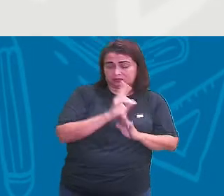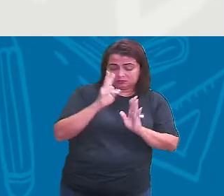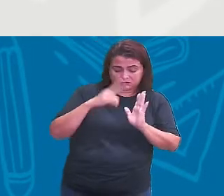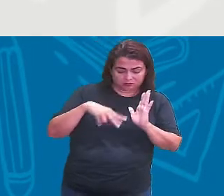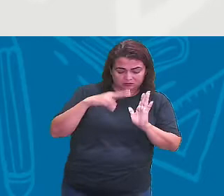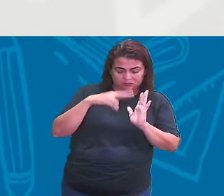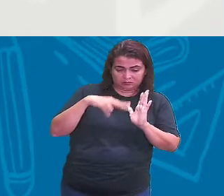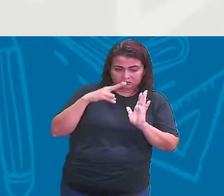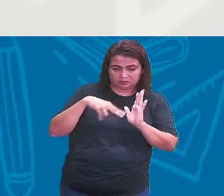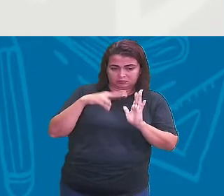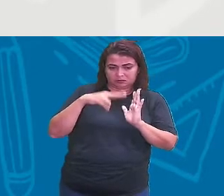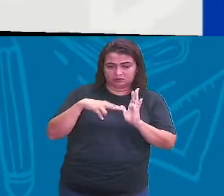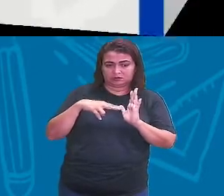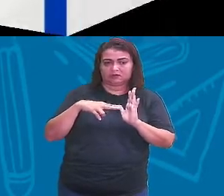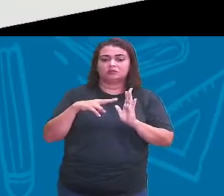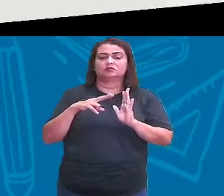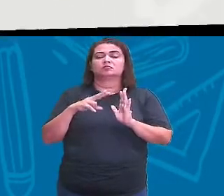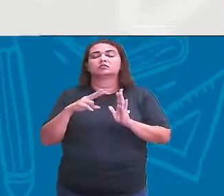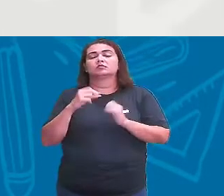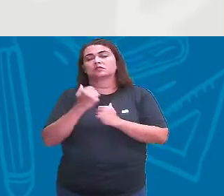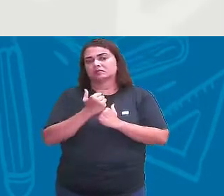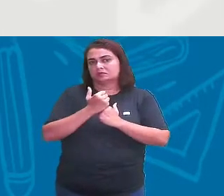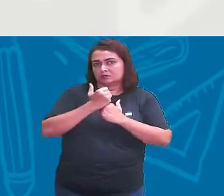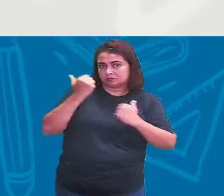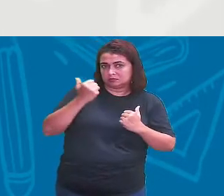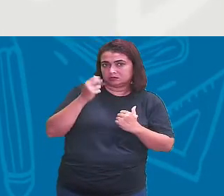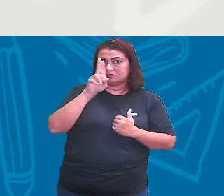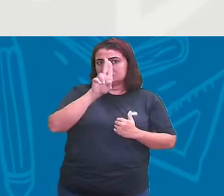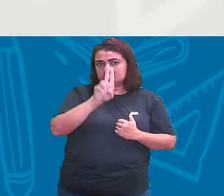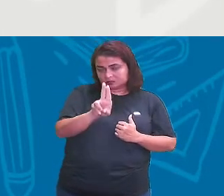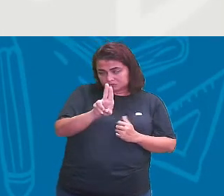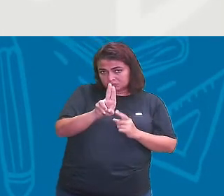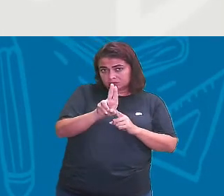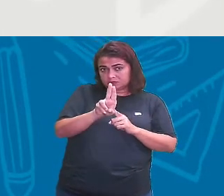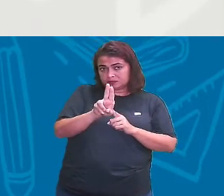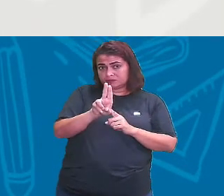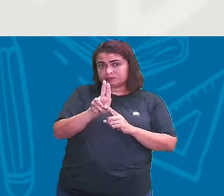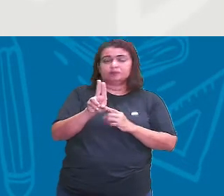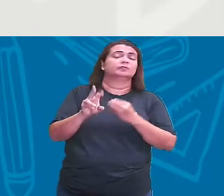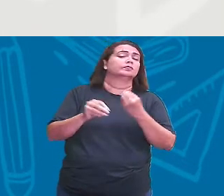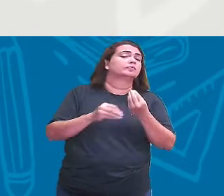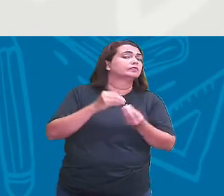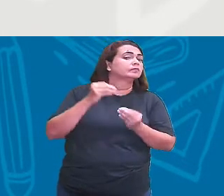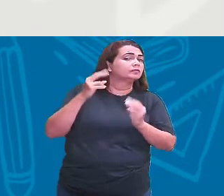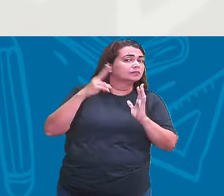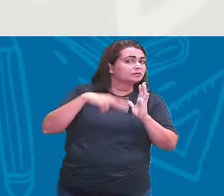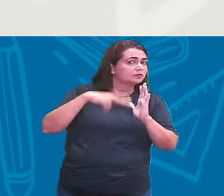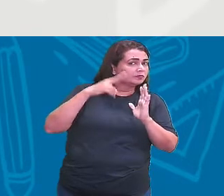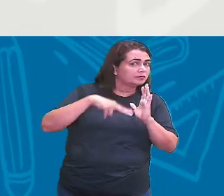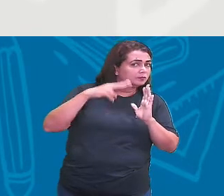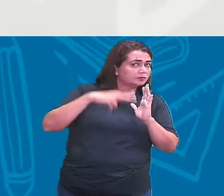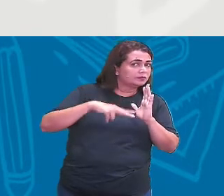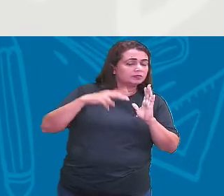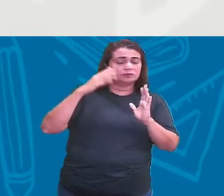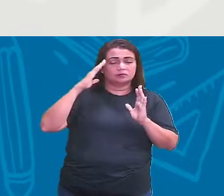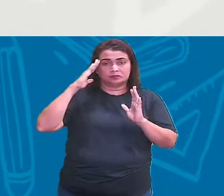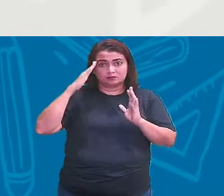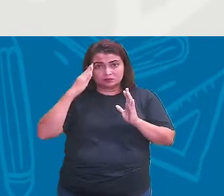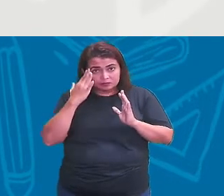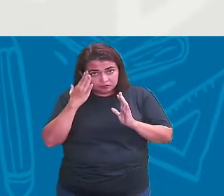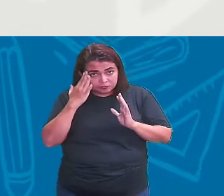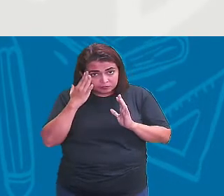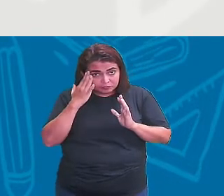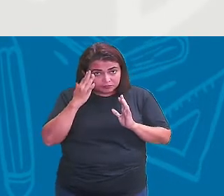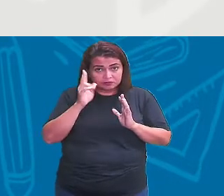que simbolizam a letra U. Tá bom? Para aprender a ler e identificar a letra U, a gente